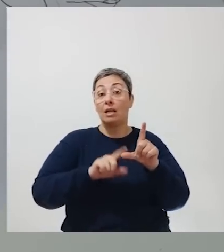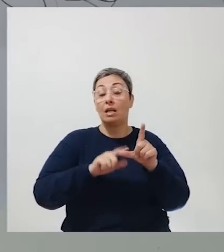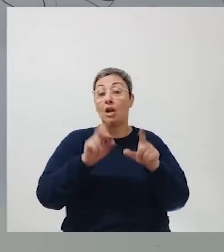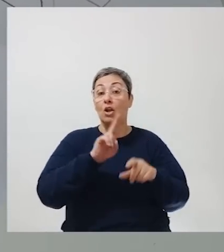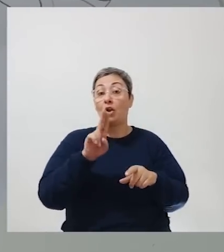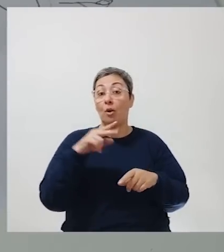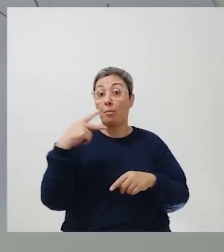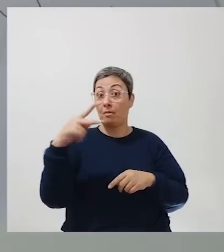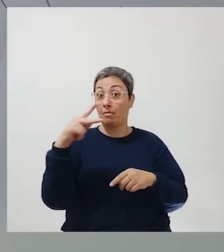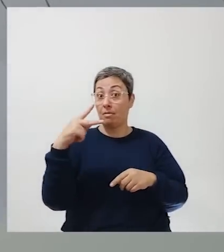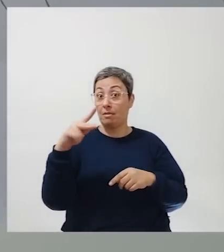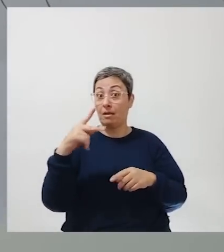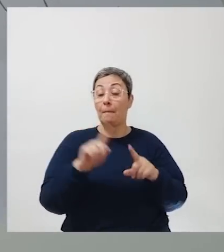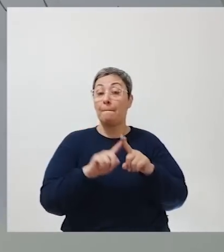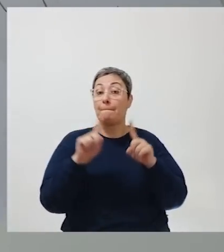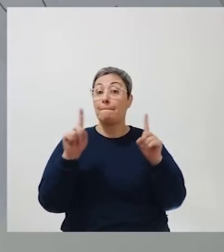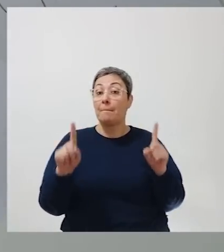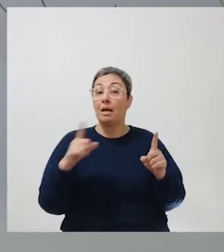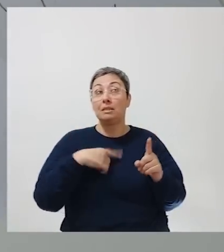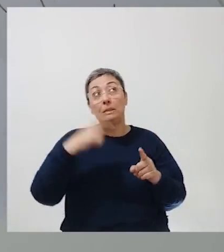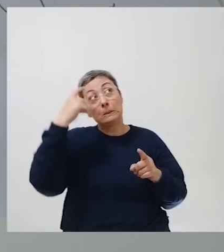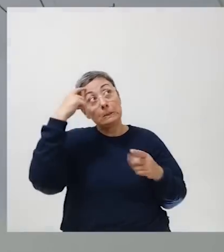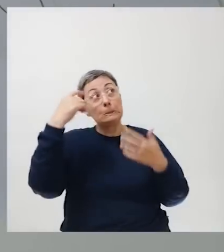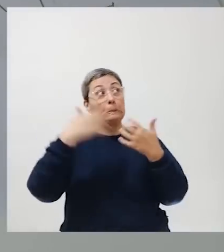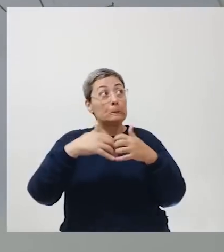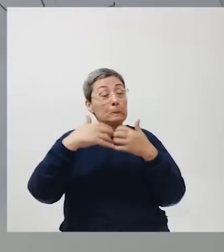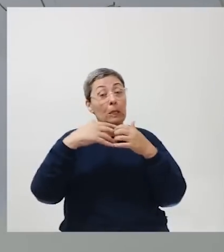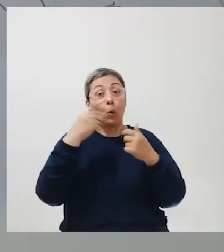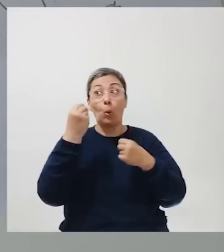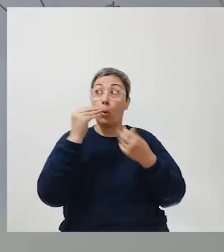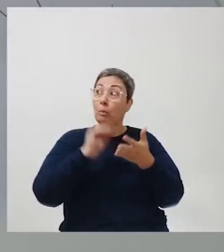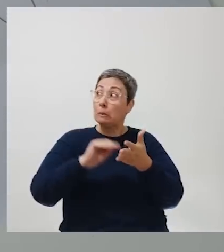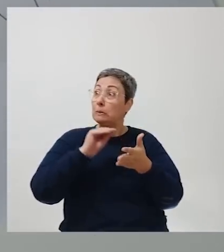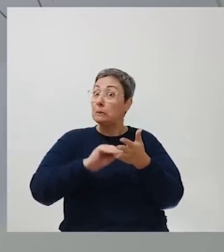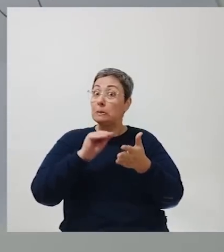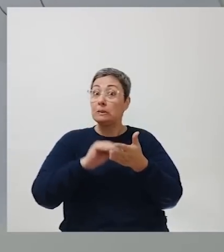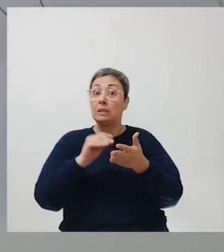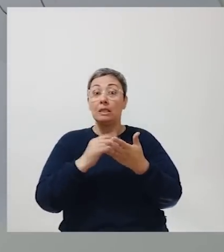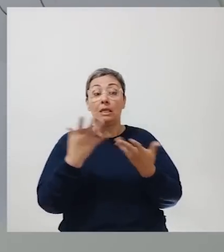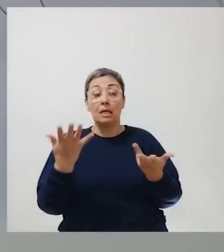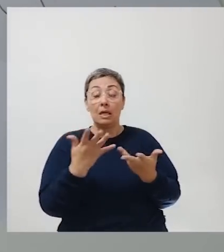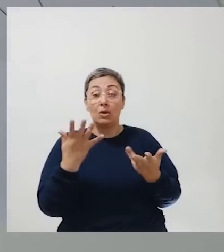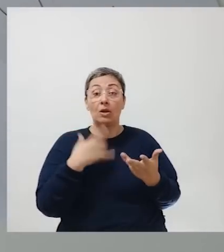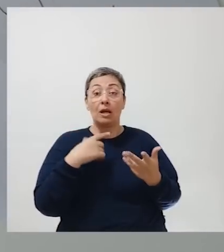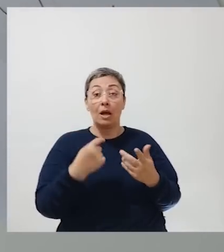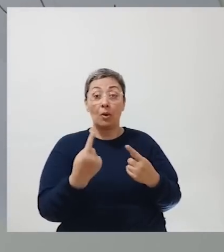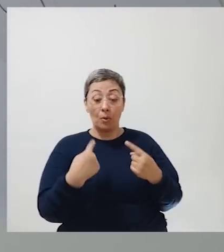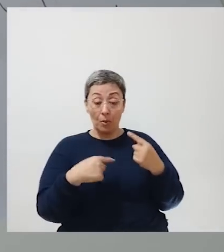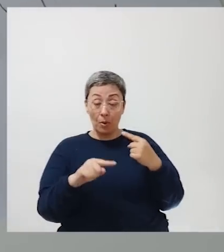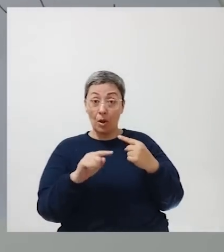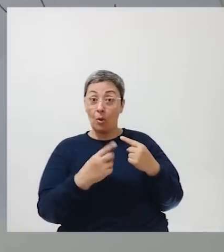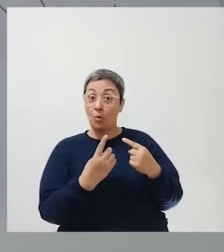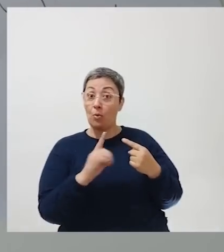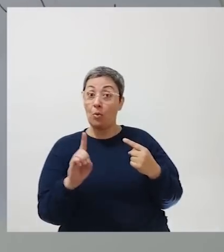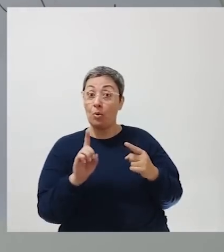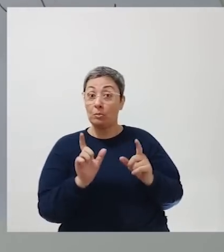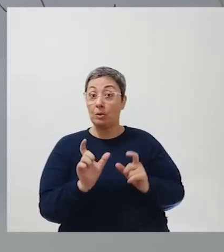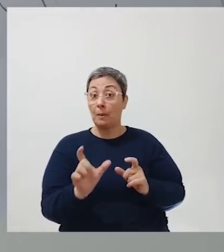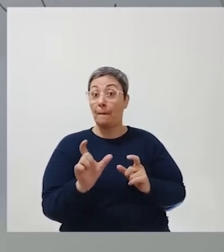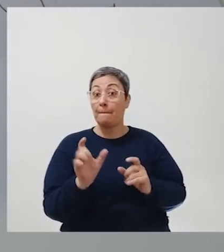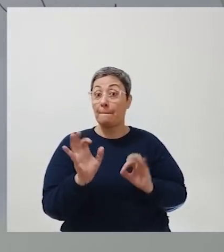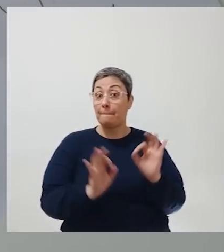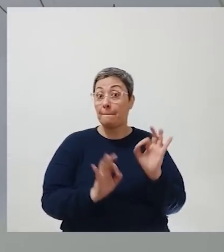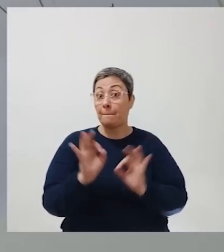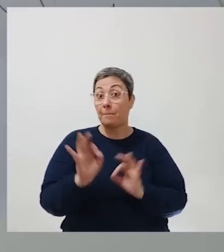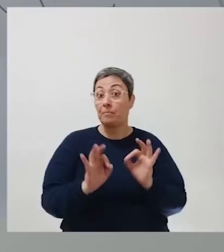nome dele. Mas, de tanto pensar em como escrever, ele acabou, na última palavra,